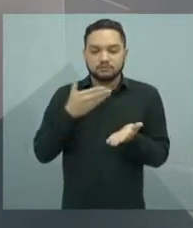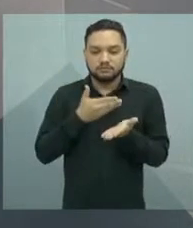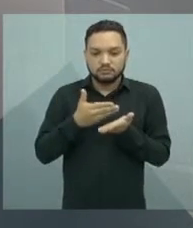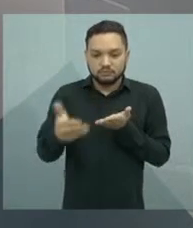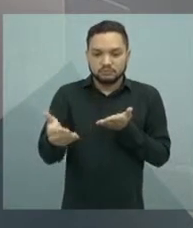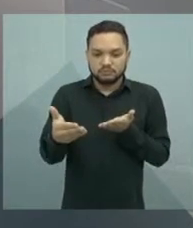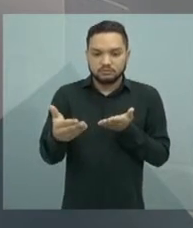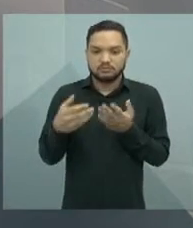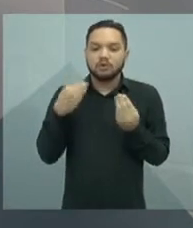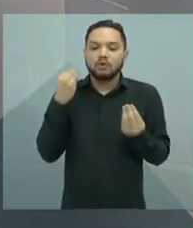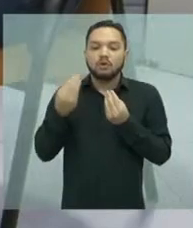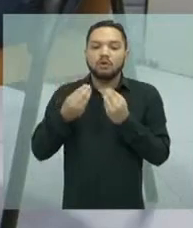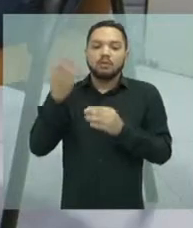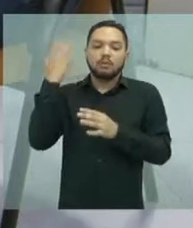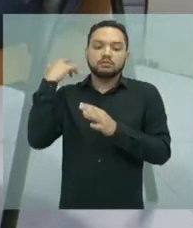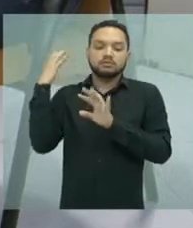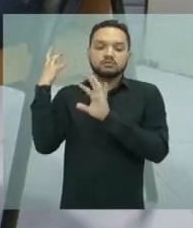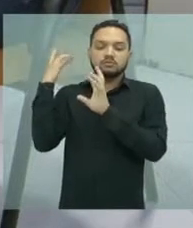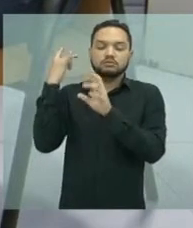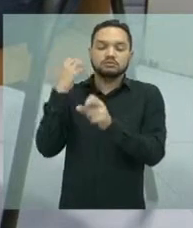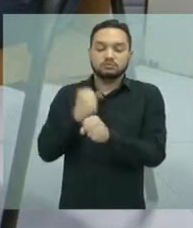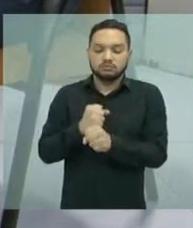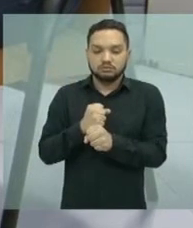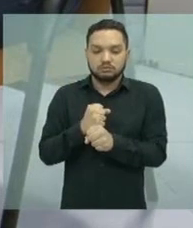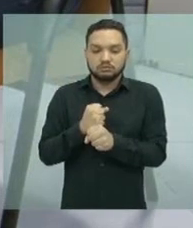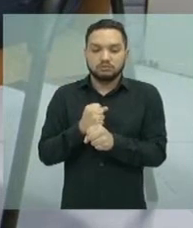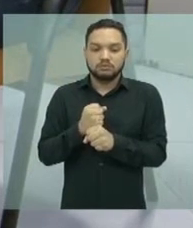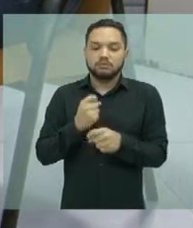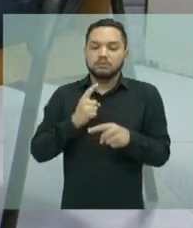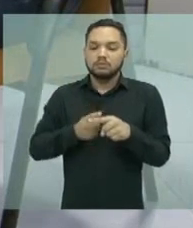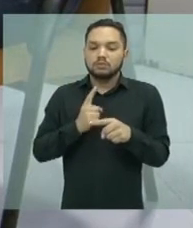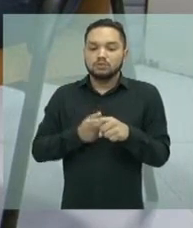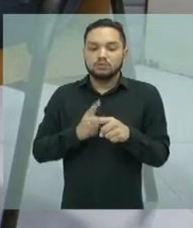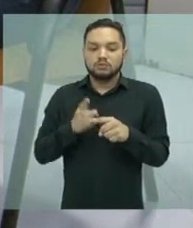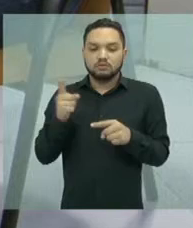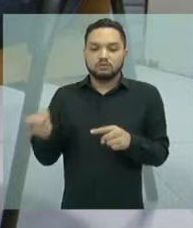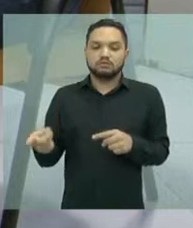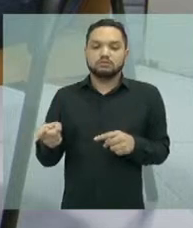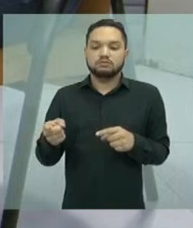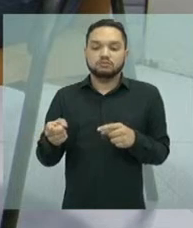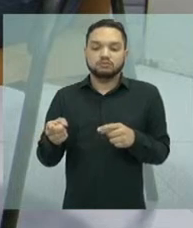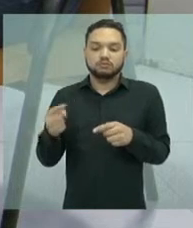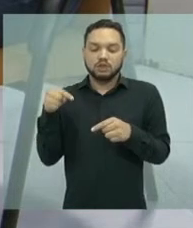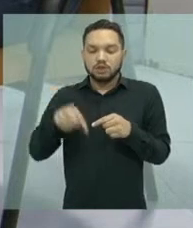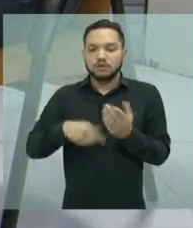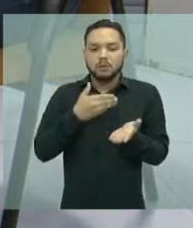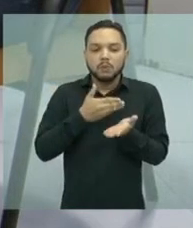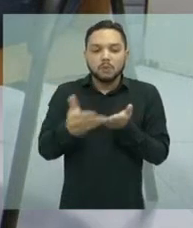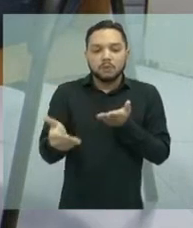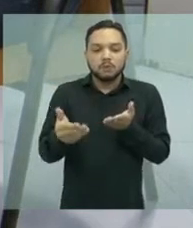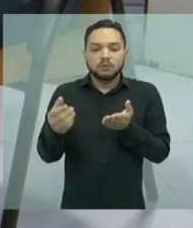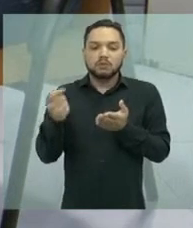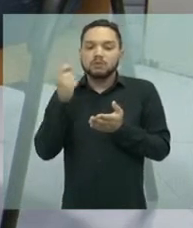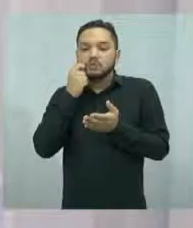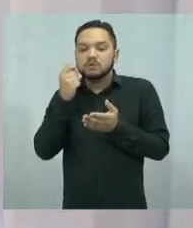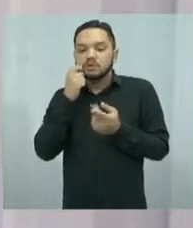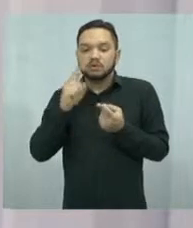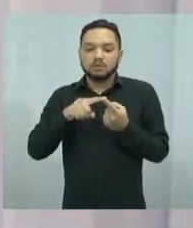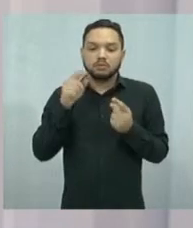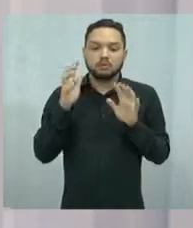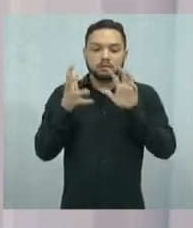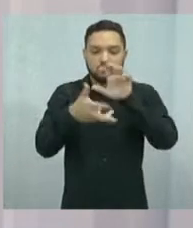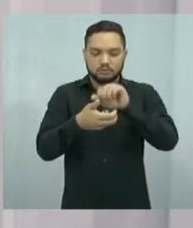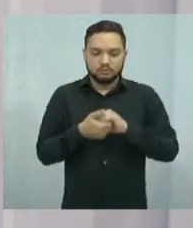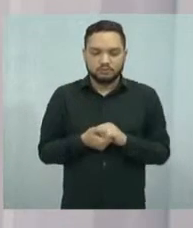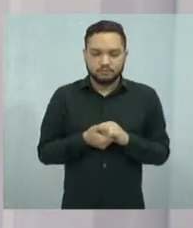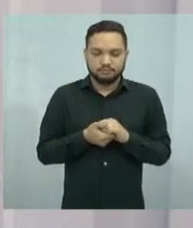pelo histórico, né? Foi o que motivou o surgimento da Cruz Vermelha na Suíça e no mundo?